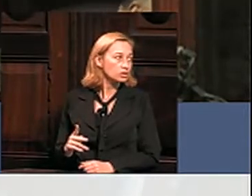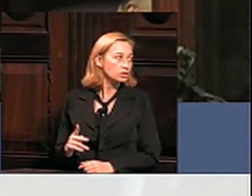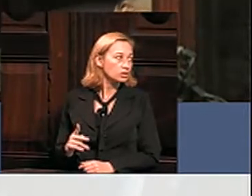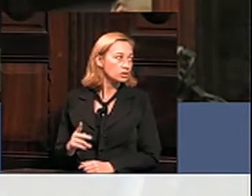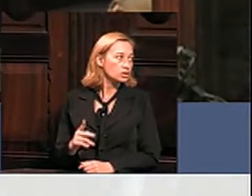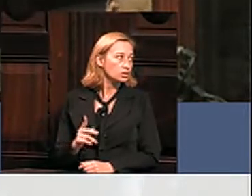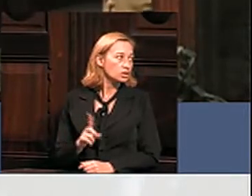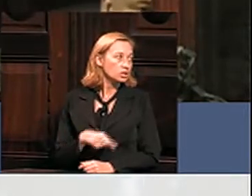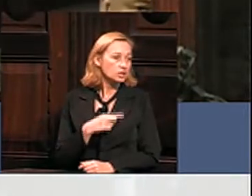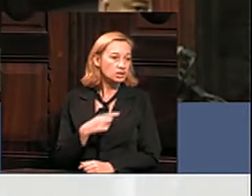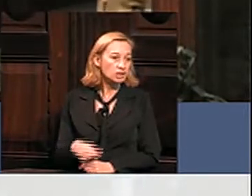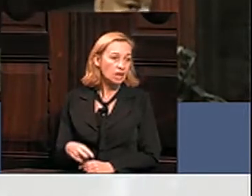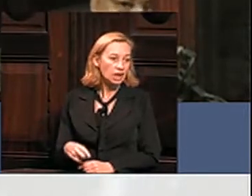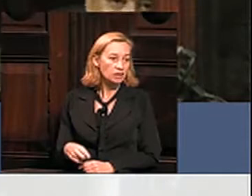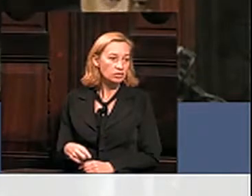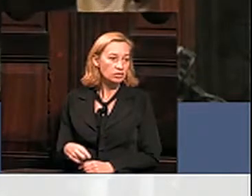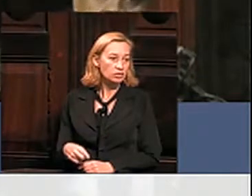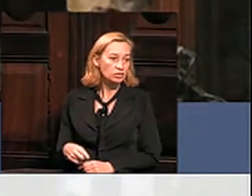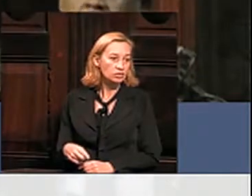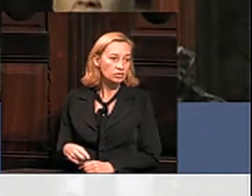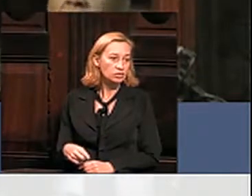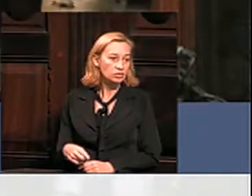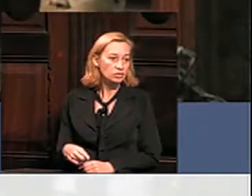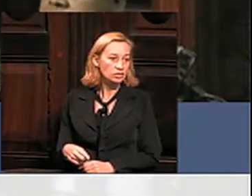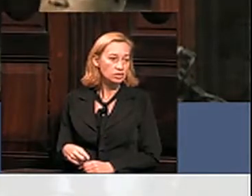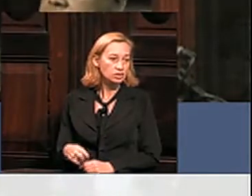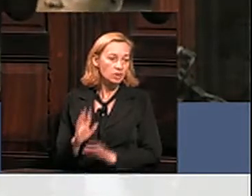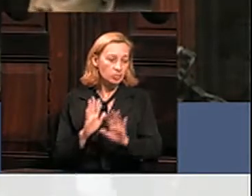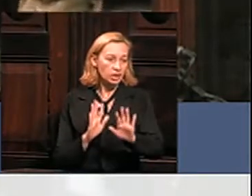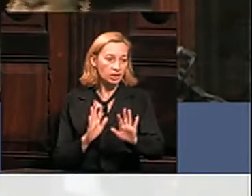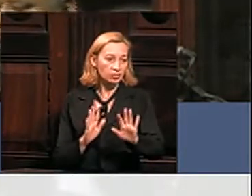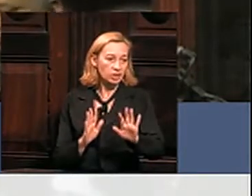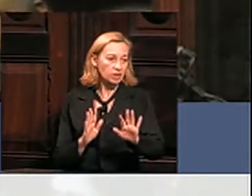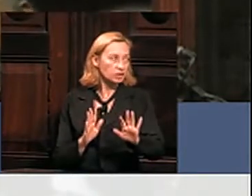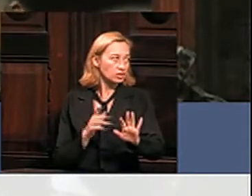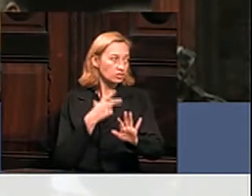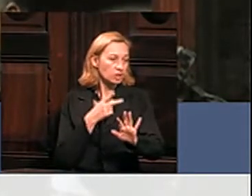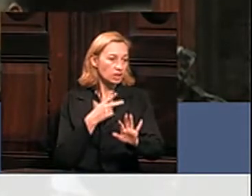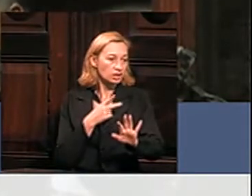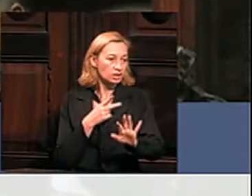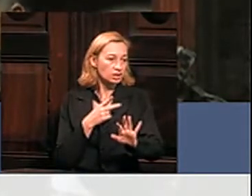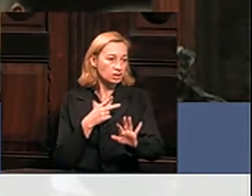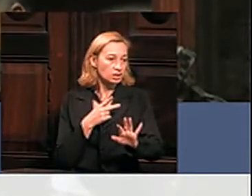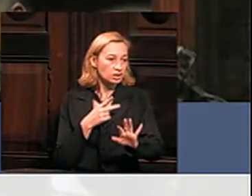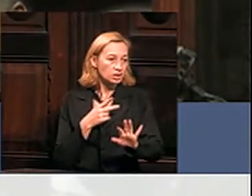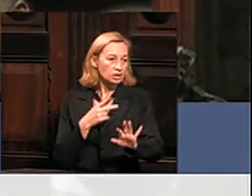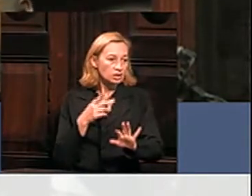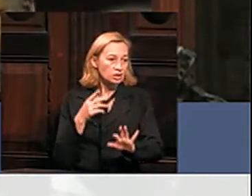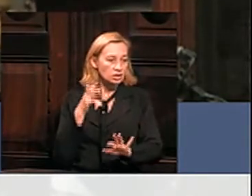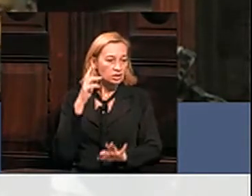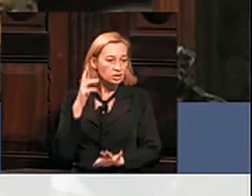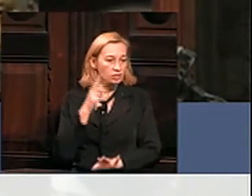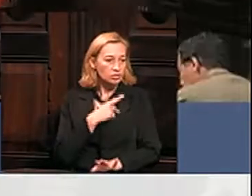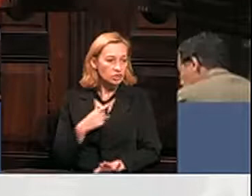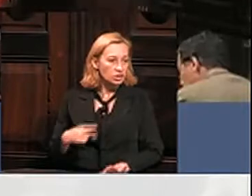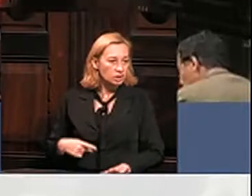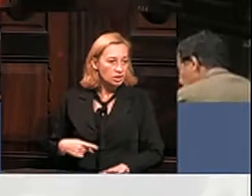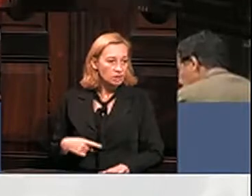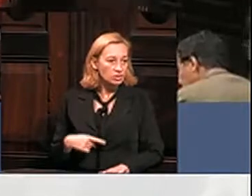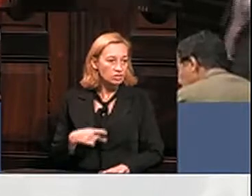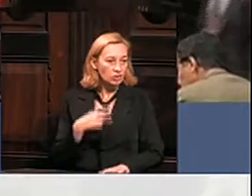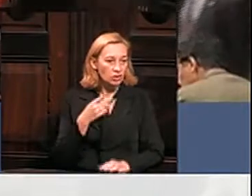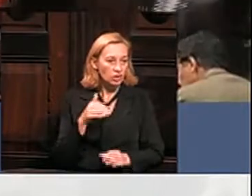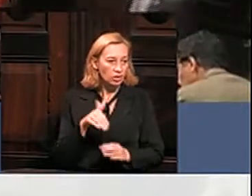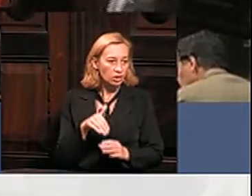Rejeitado o destaque. Verificação. Vossa Excelência rejeitou o destaque, eu vou pedir verificação. Vossa Excelência orientou a votação, os